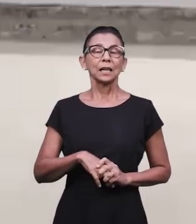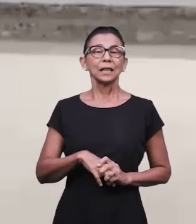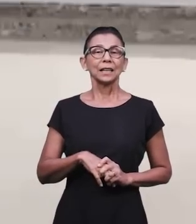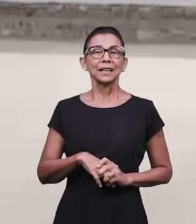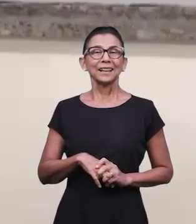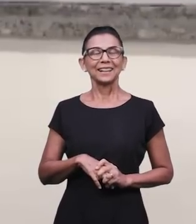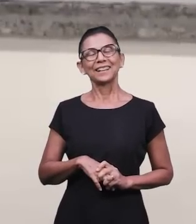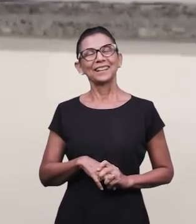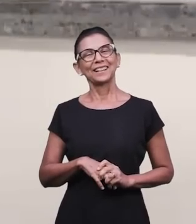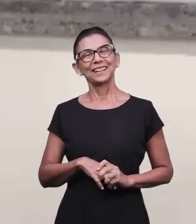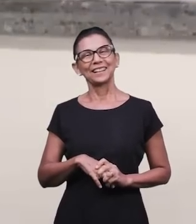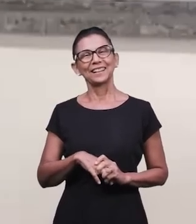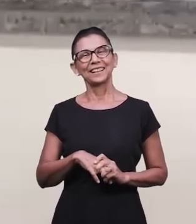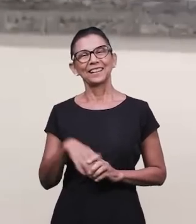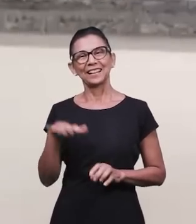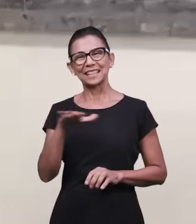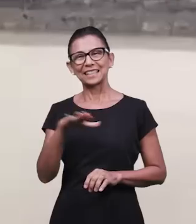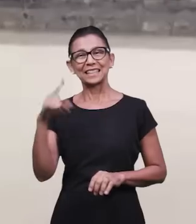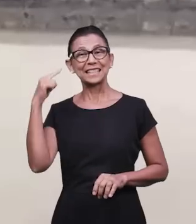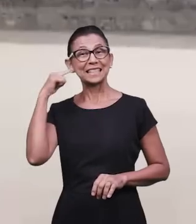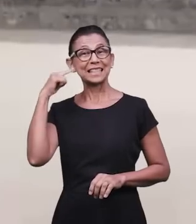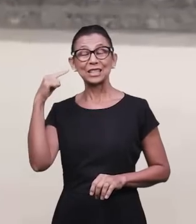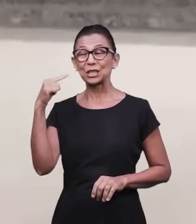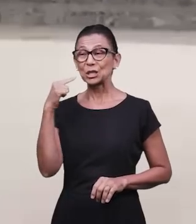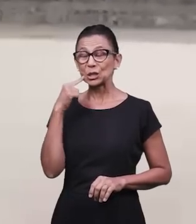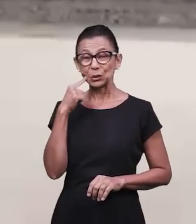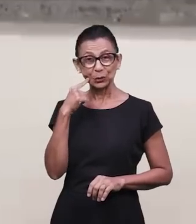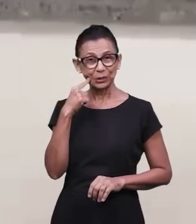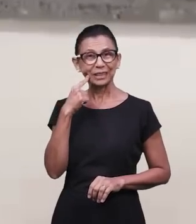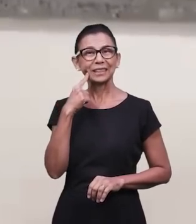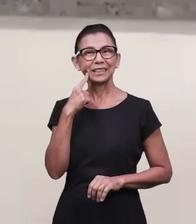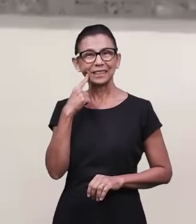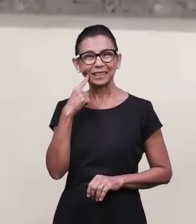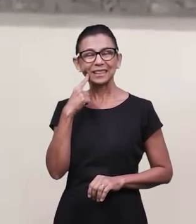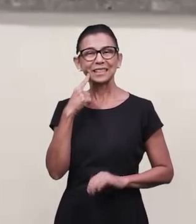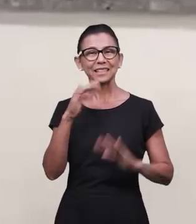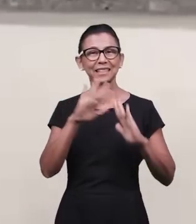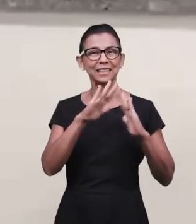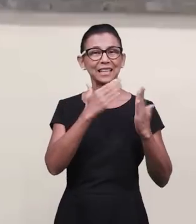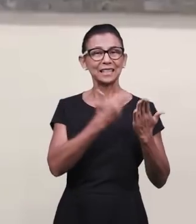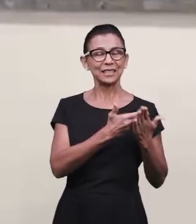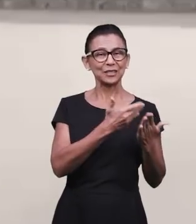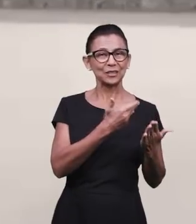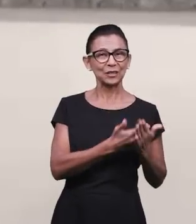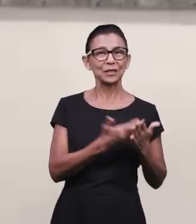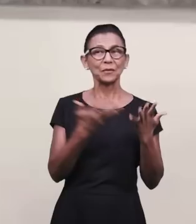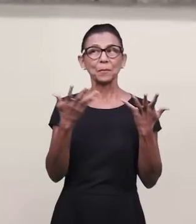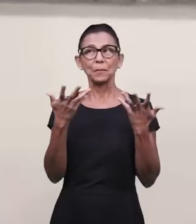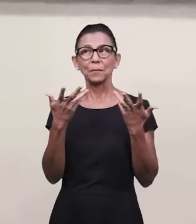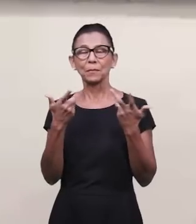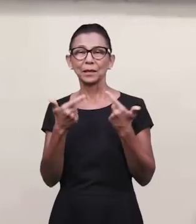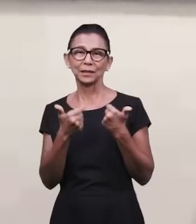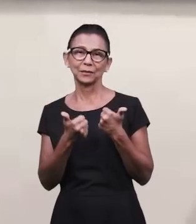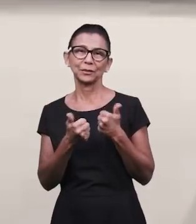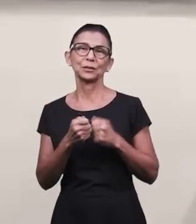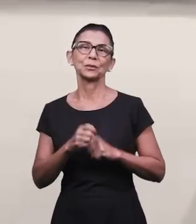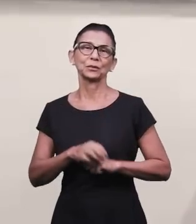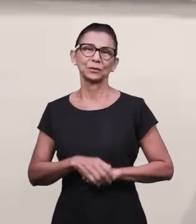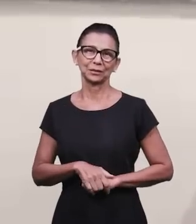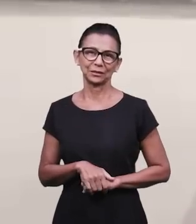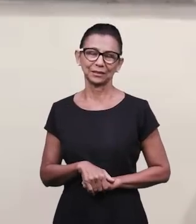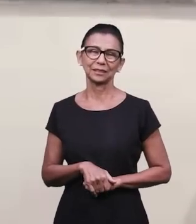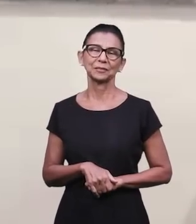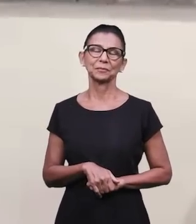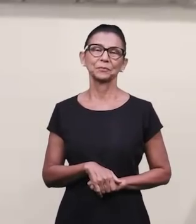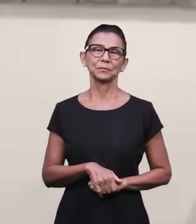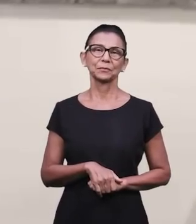surdas. A escola ficou maravilhada porque a igreja levou através da língua de sinais a palavra do Senhor, e mais uma vez o nome do Senhor